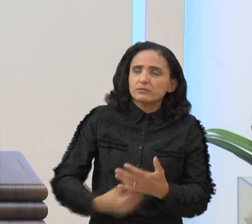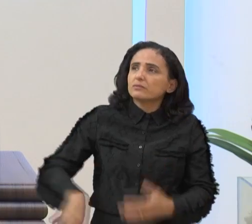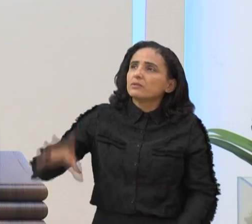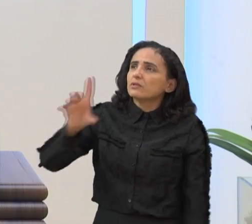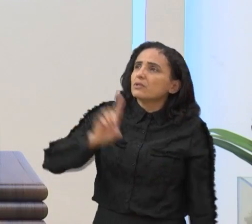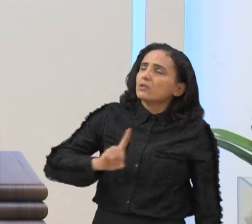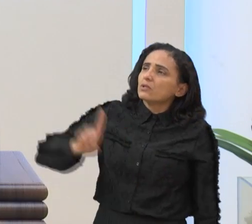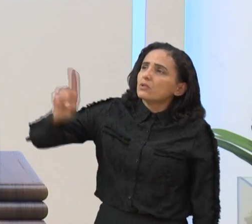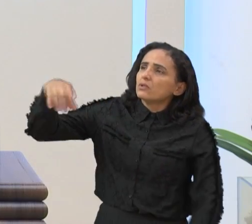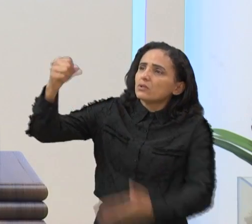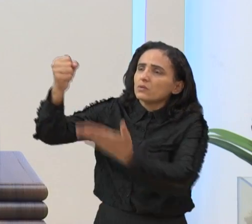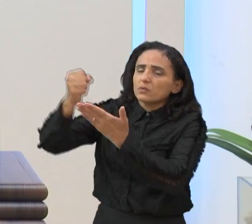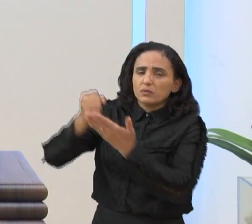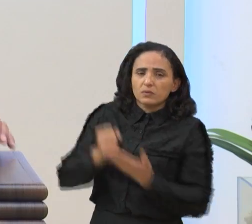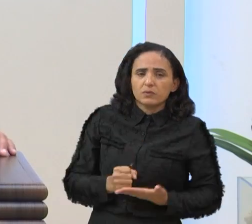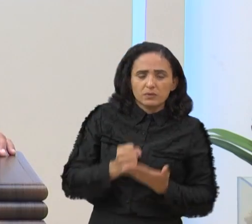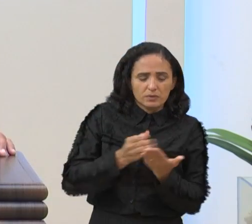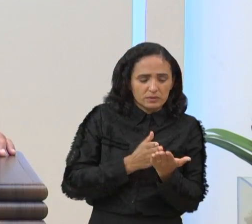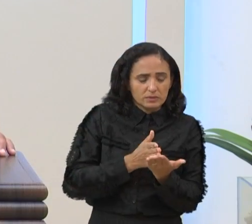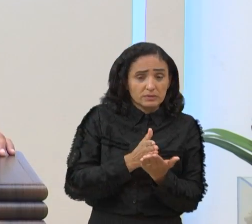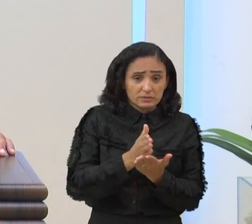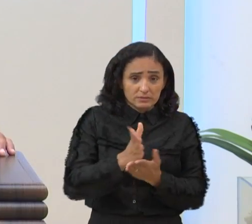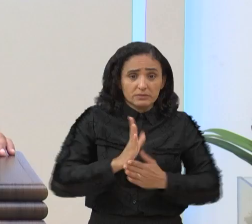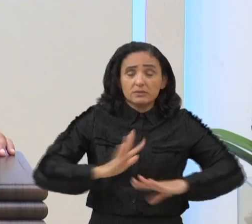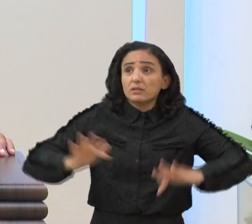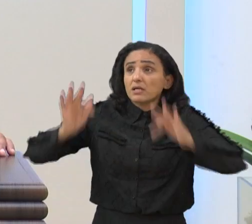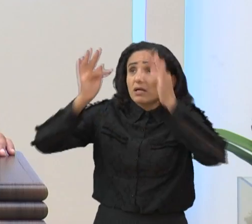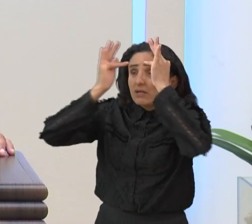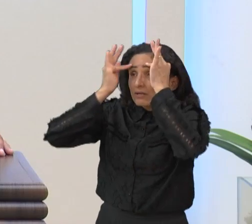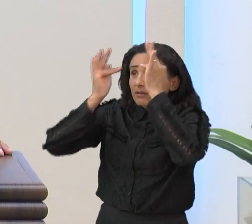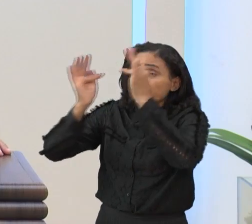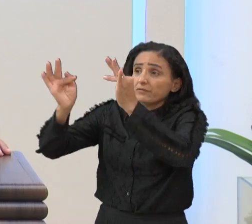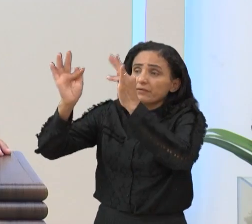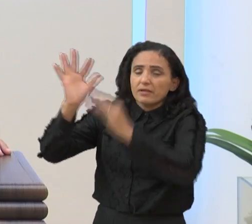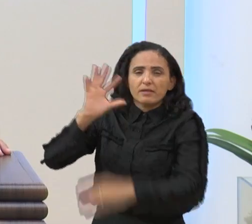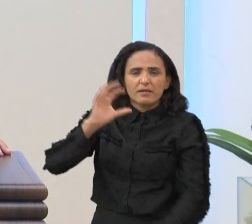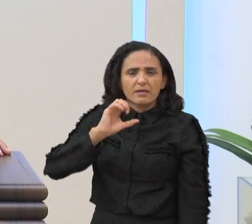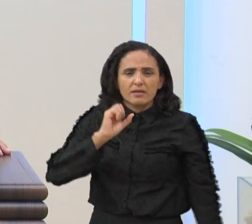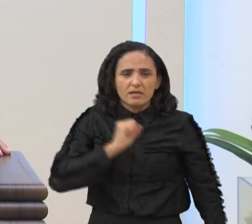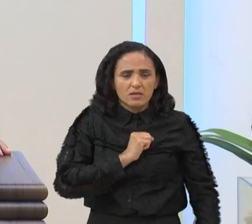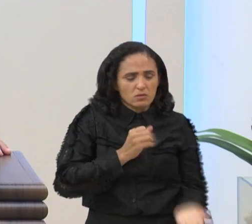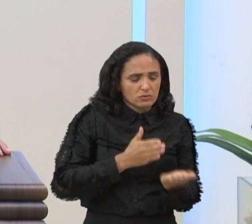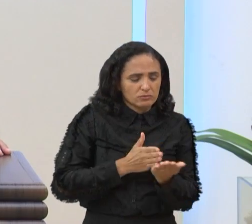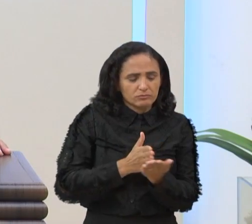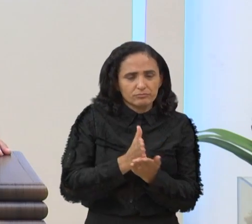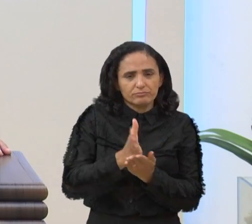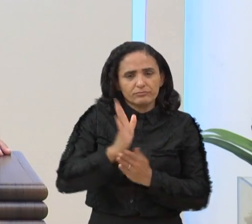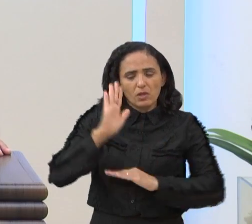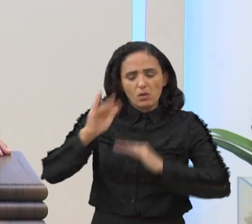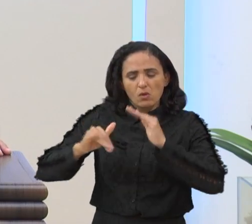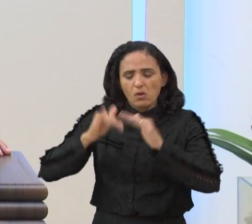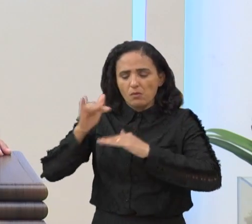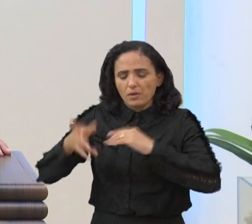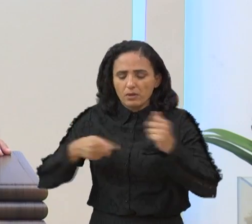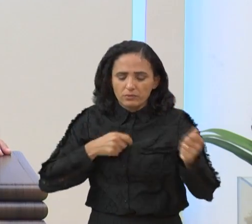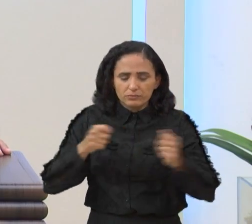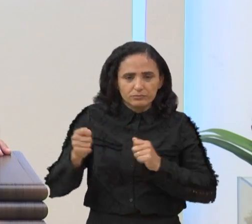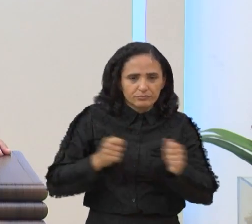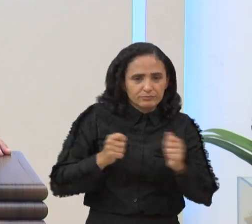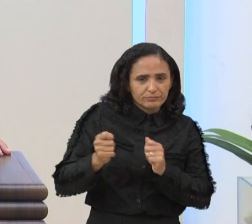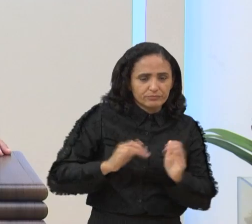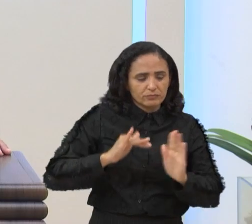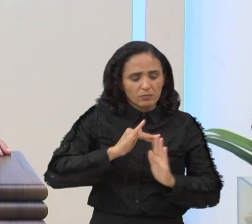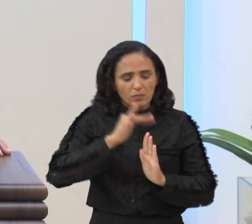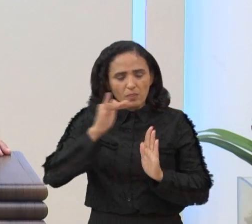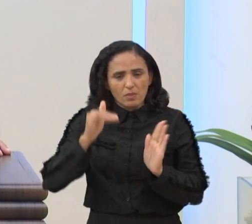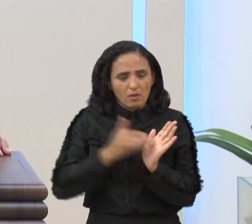Deus é fiel, porque Deus começa a obra e aperfeiçoa e